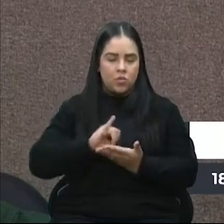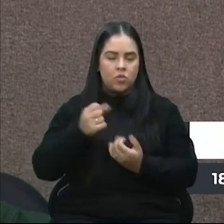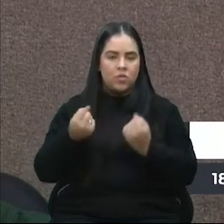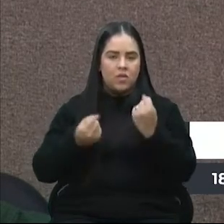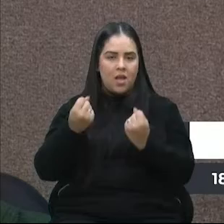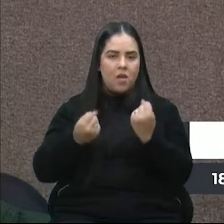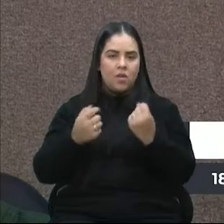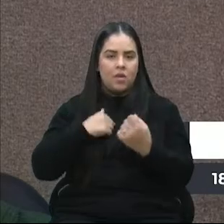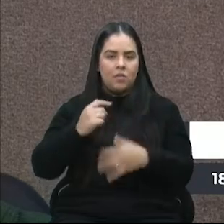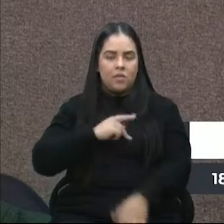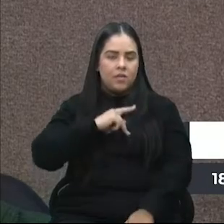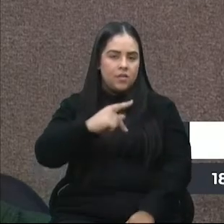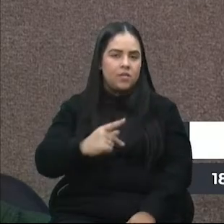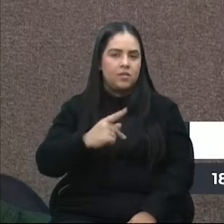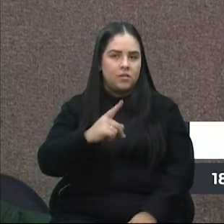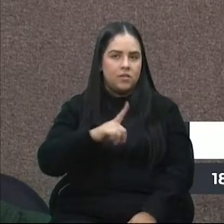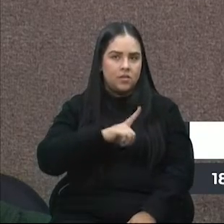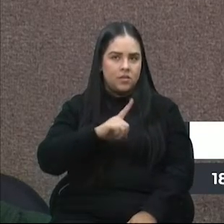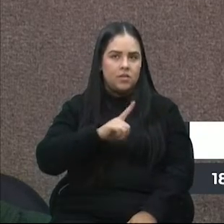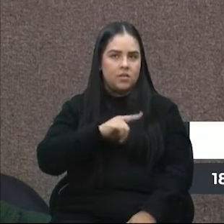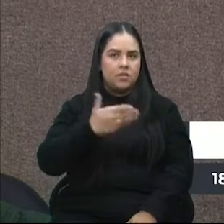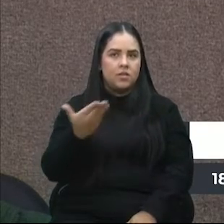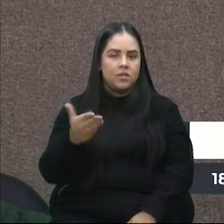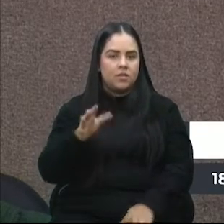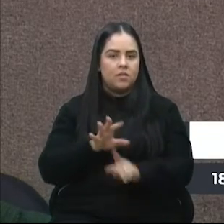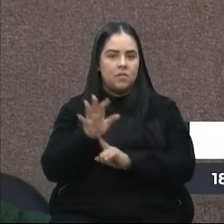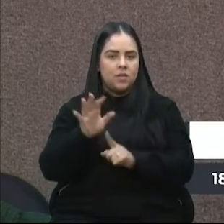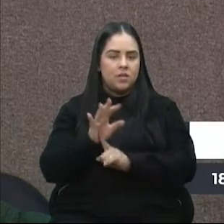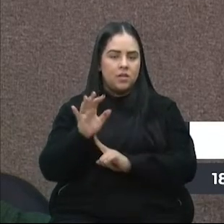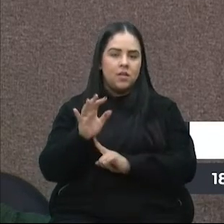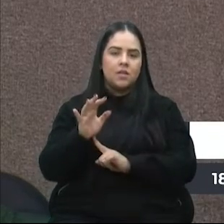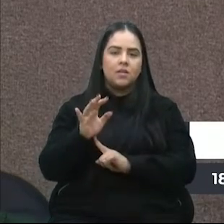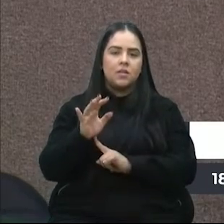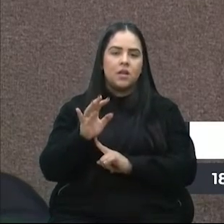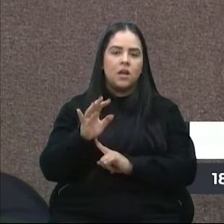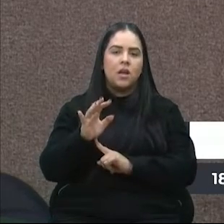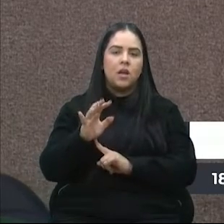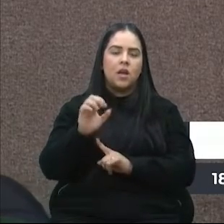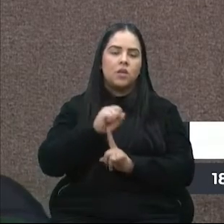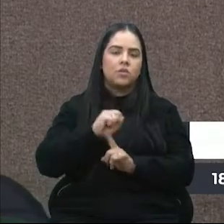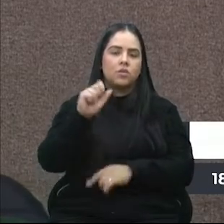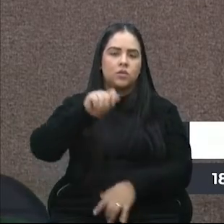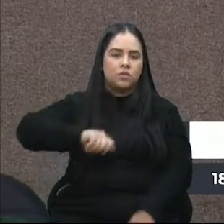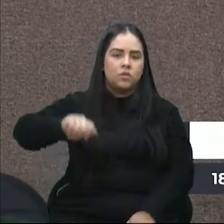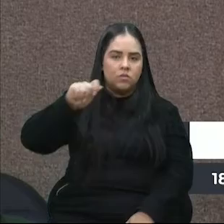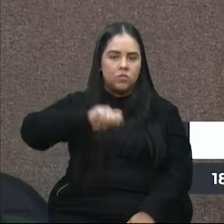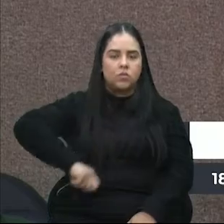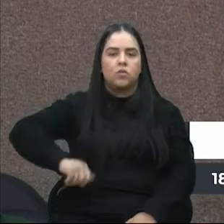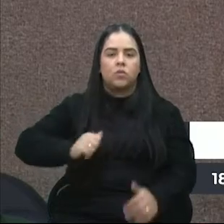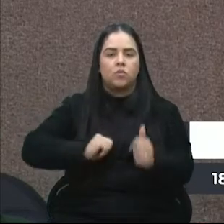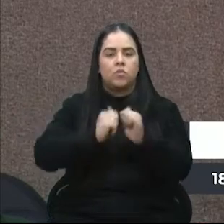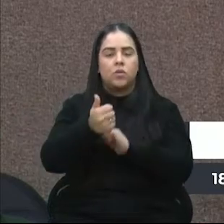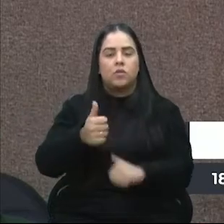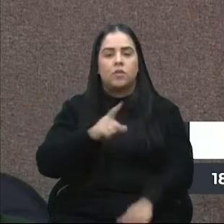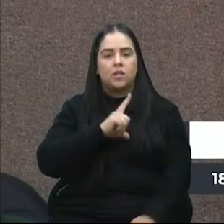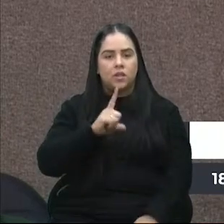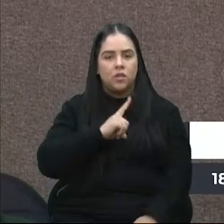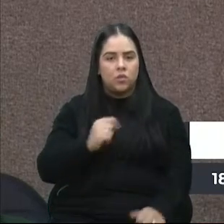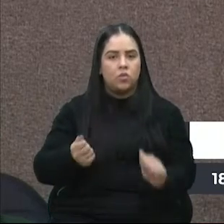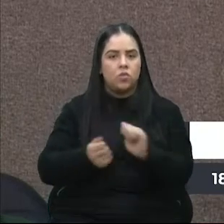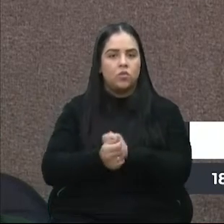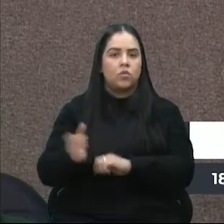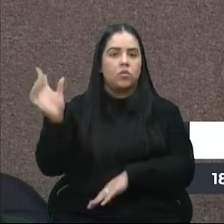sou presidente e recebi essa demanda através da Associação do Esporte Automotor, que também estará nesta casa no